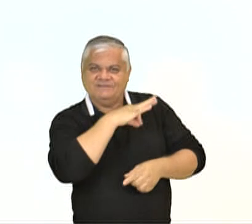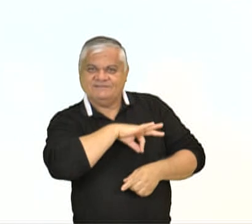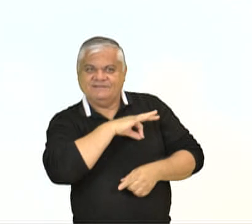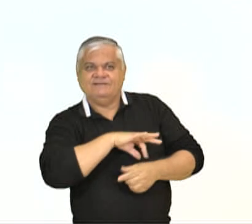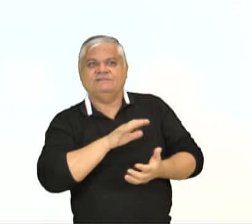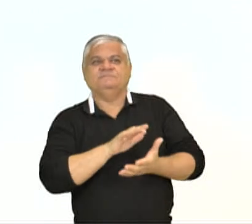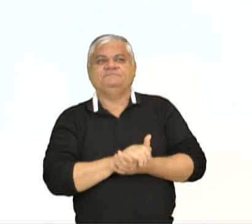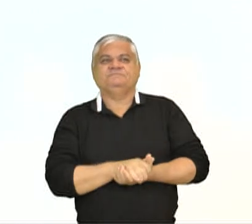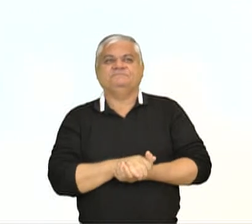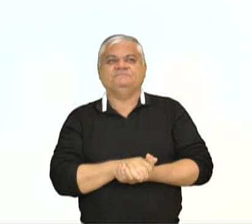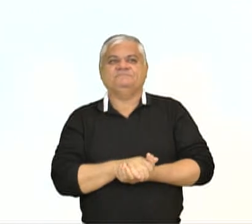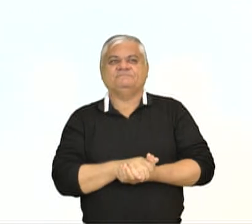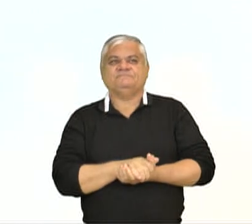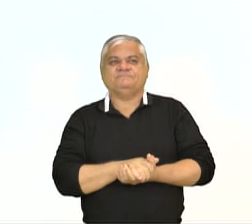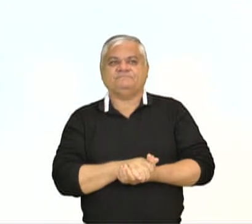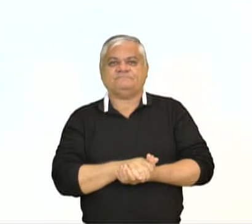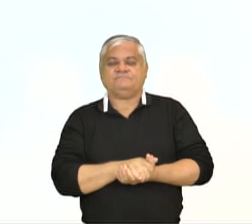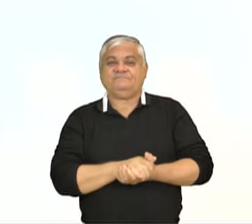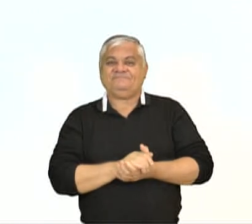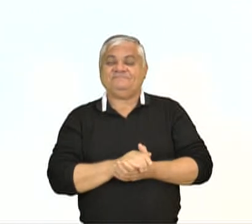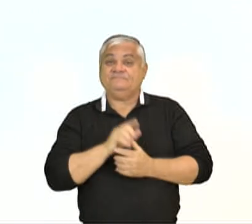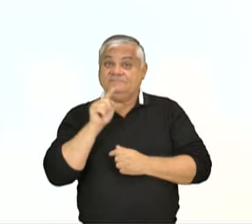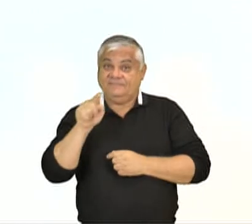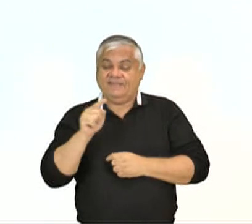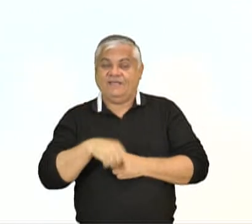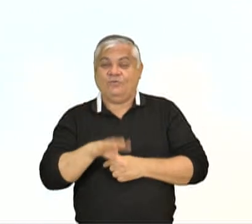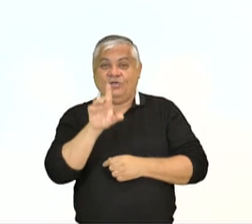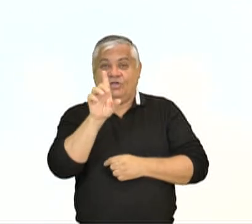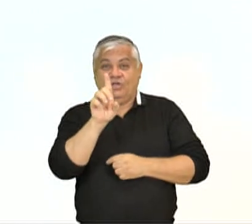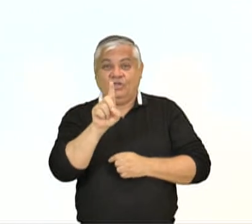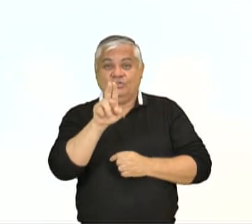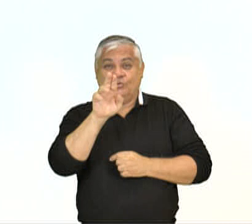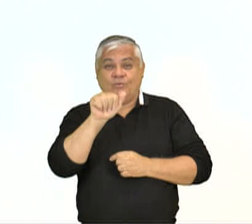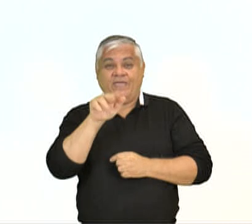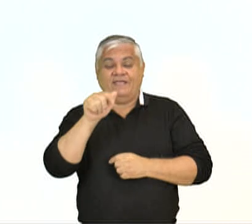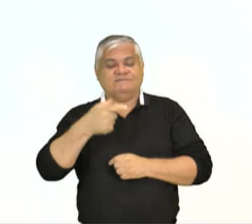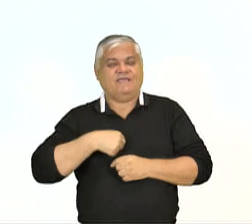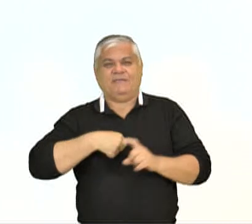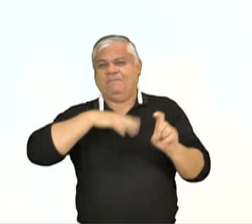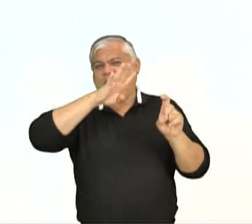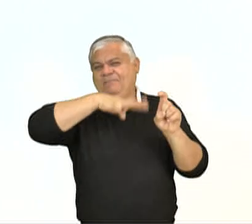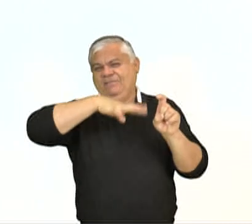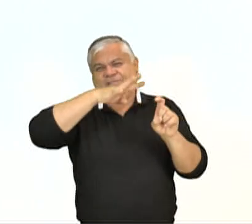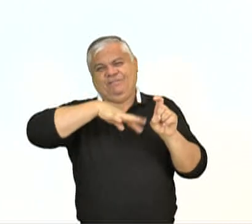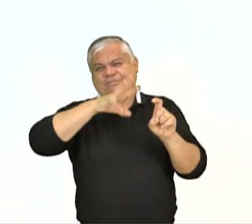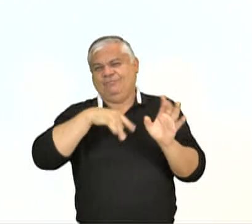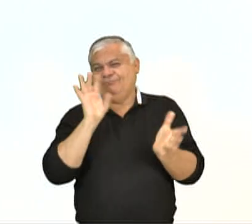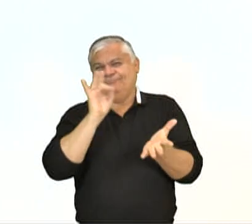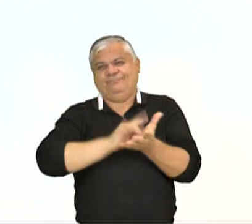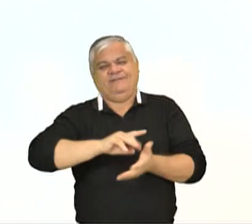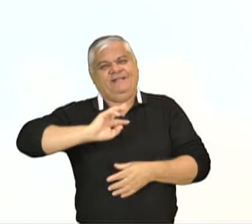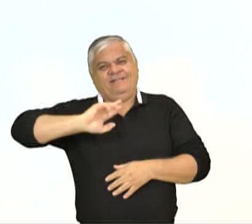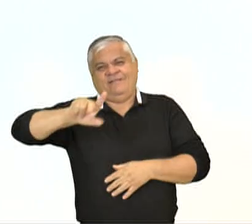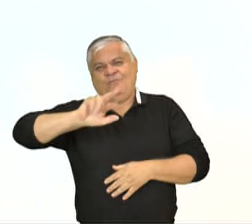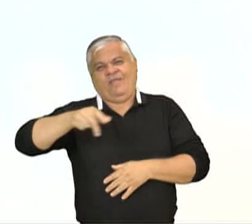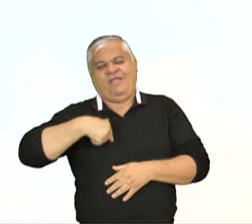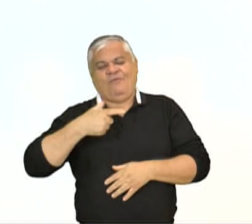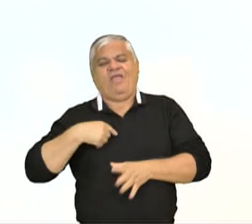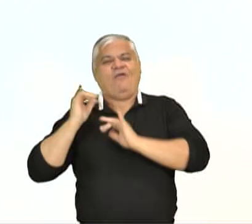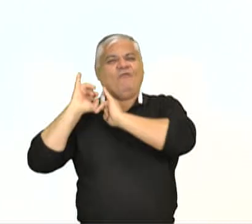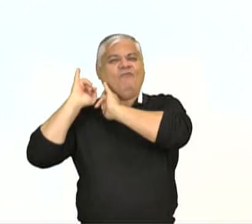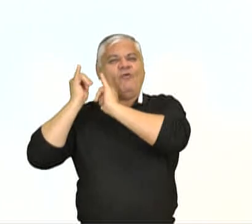sapateiro. Então, os duendes são criaturas mitológicas que aparecem em várias histórias do folclore